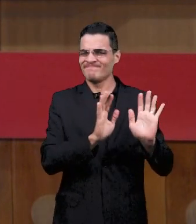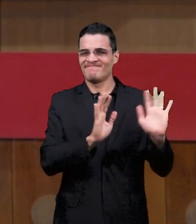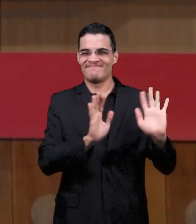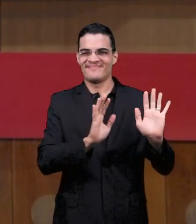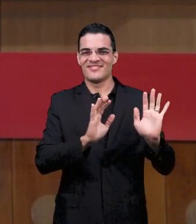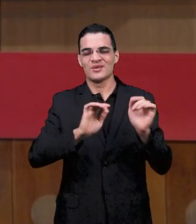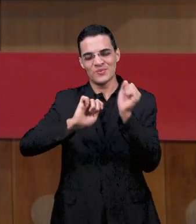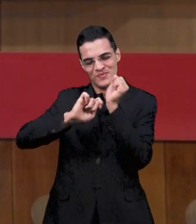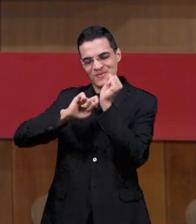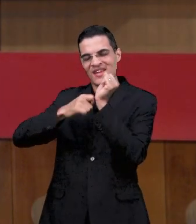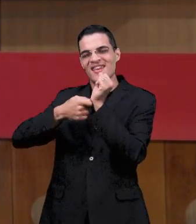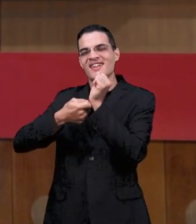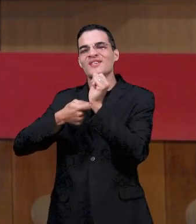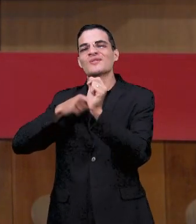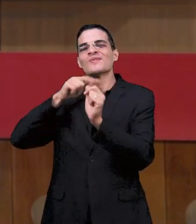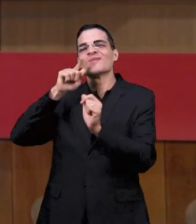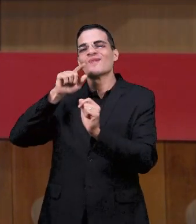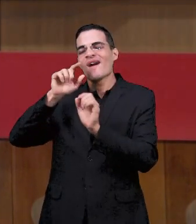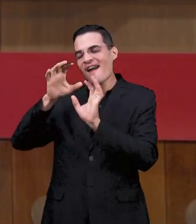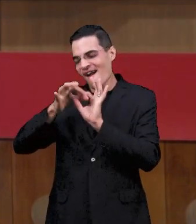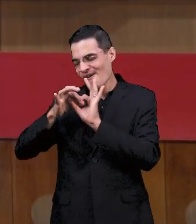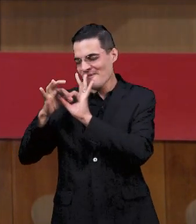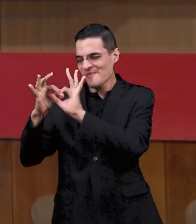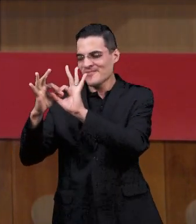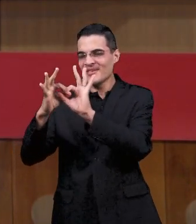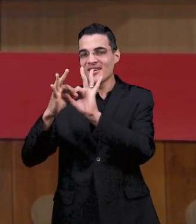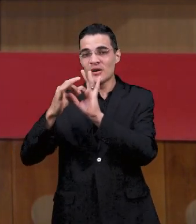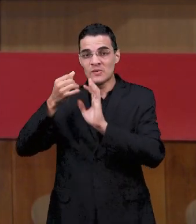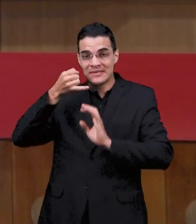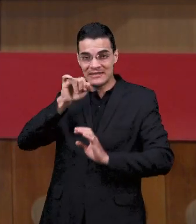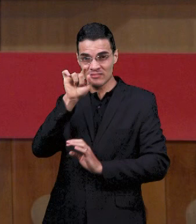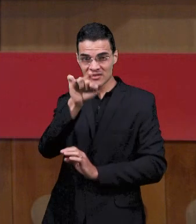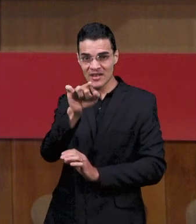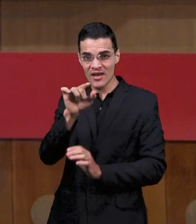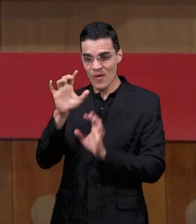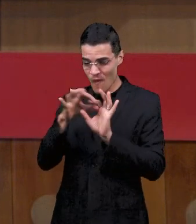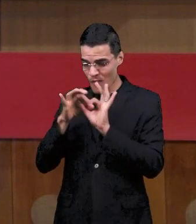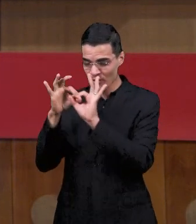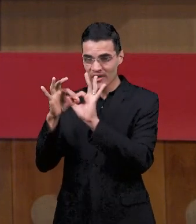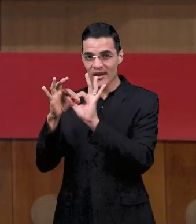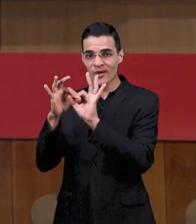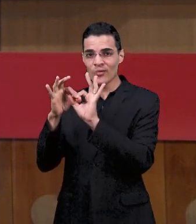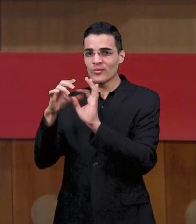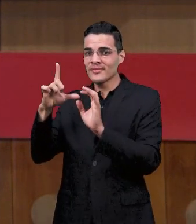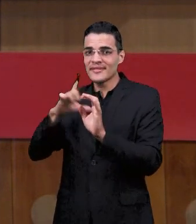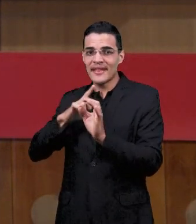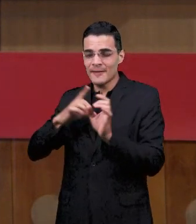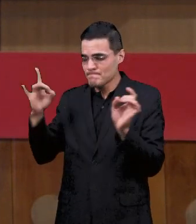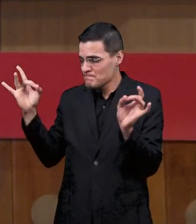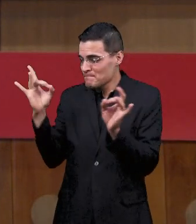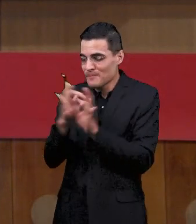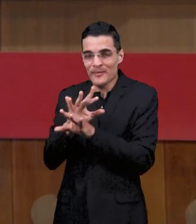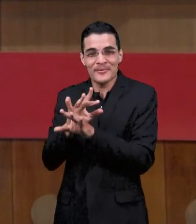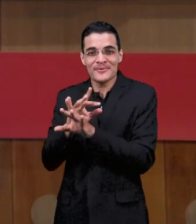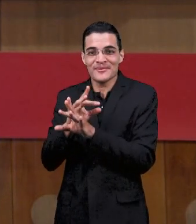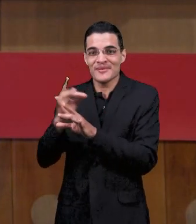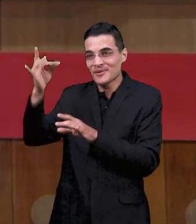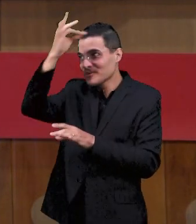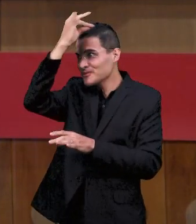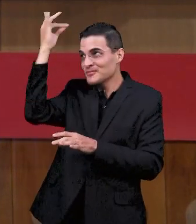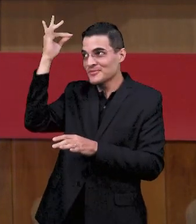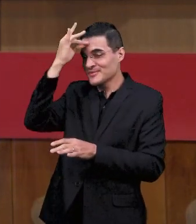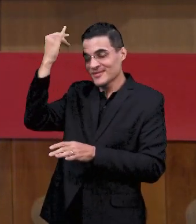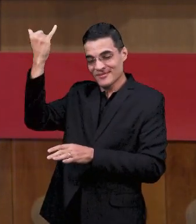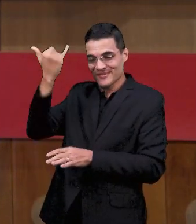tudo. Porque nós temos a presença do Senhor. Quando nós estamos na comunhão, nada nos